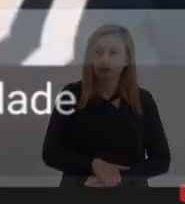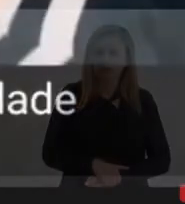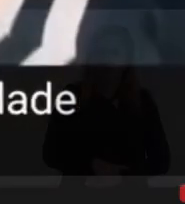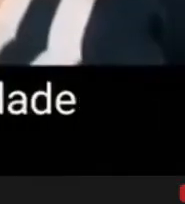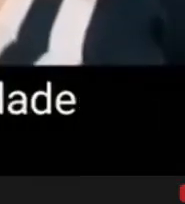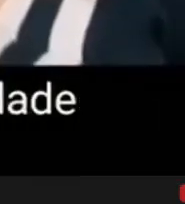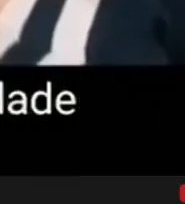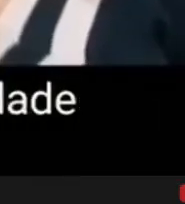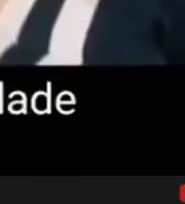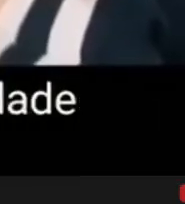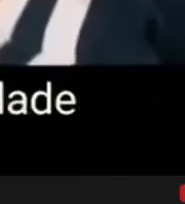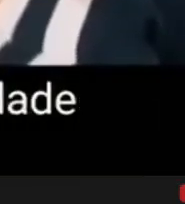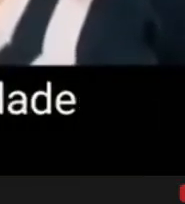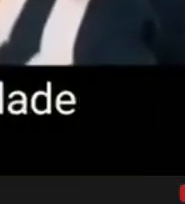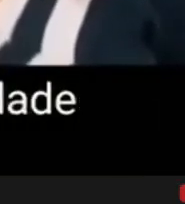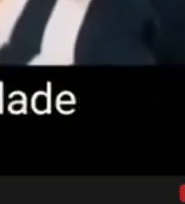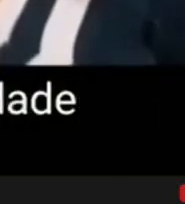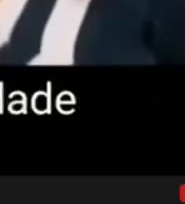Obrigado.